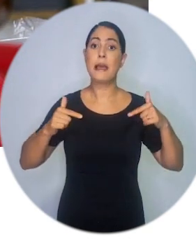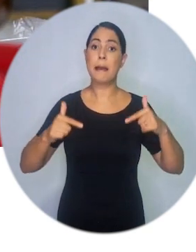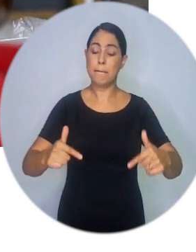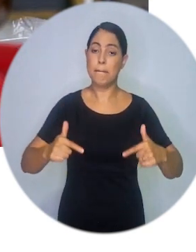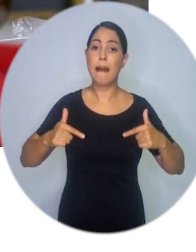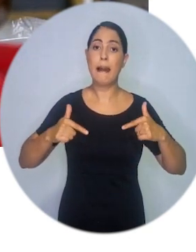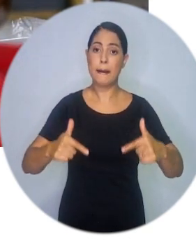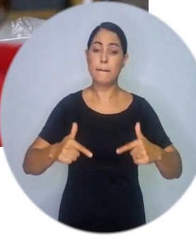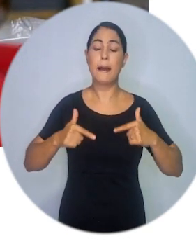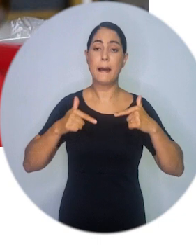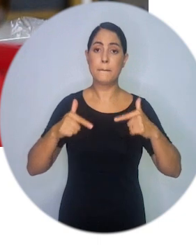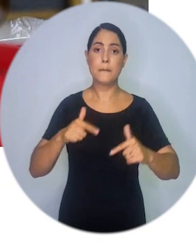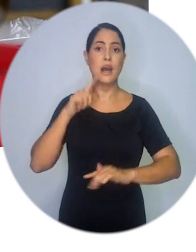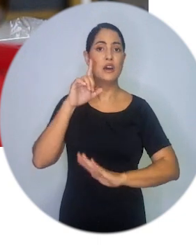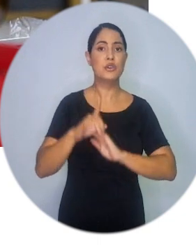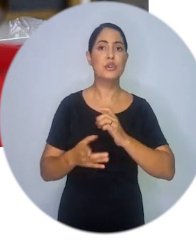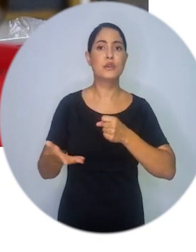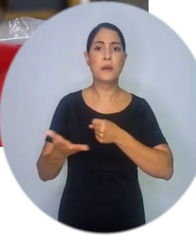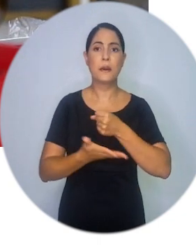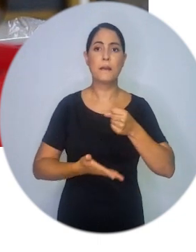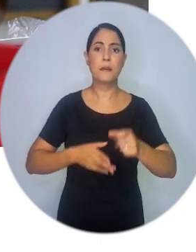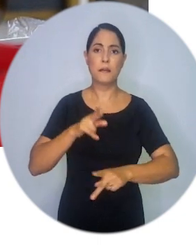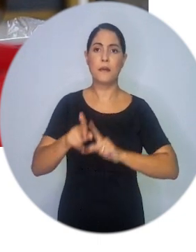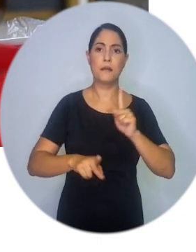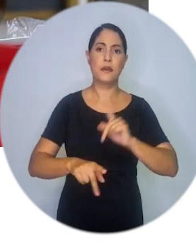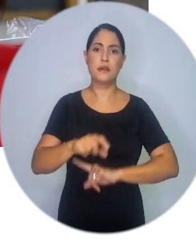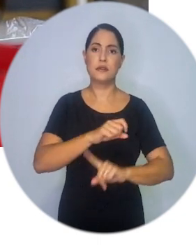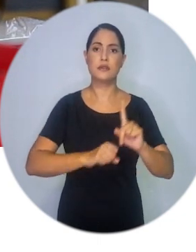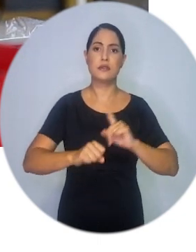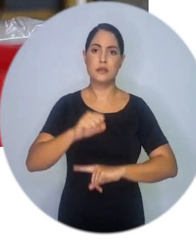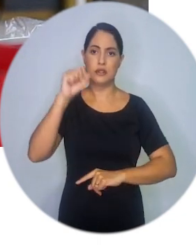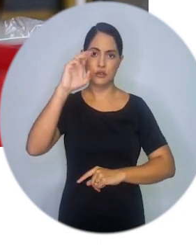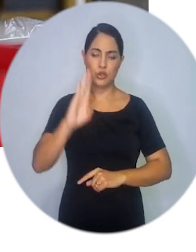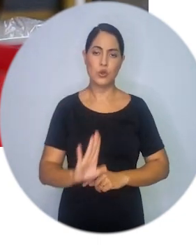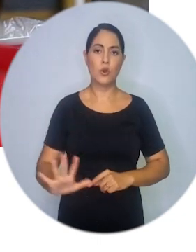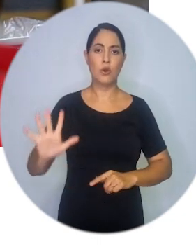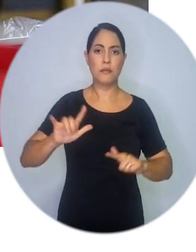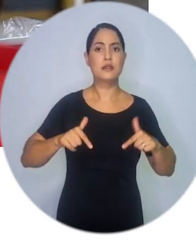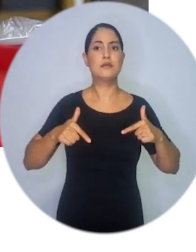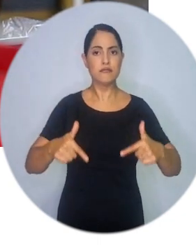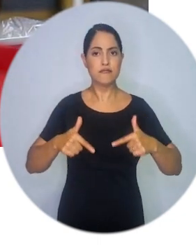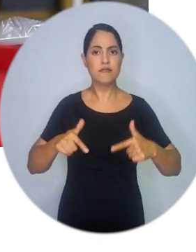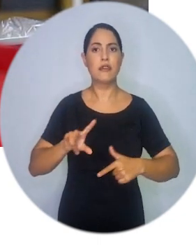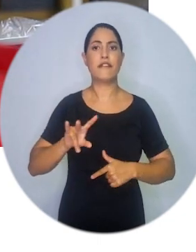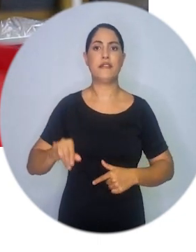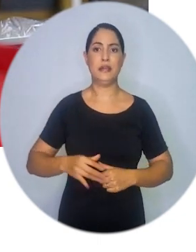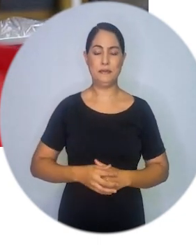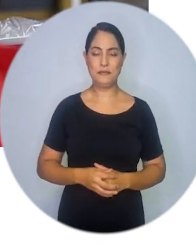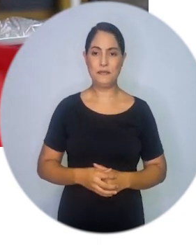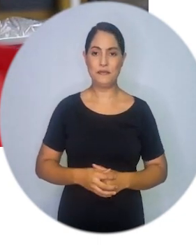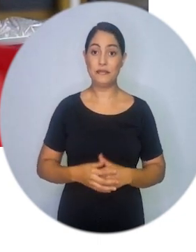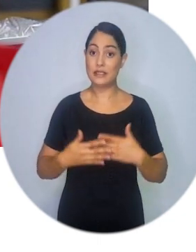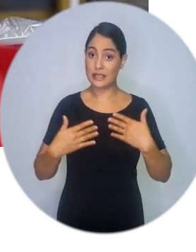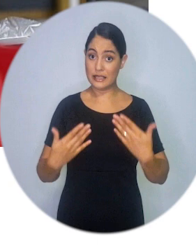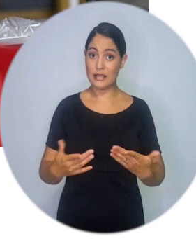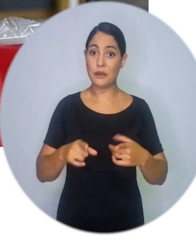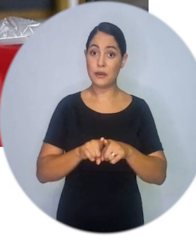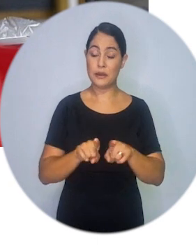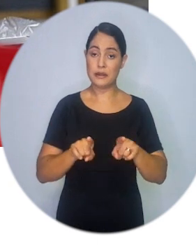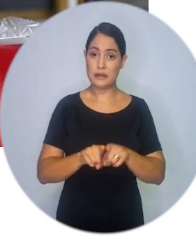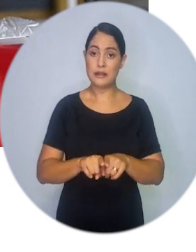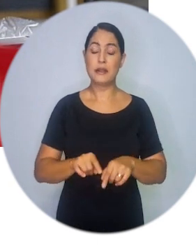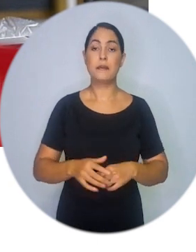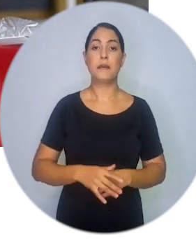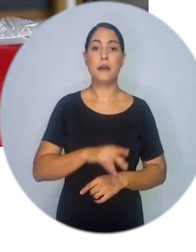sua luta incansável pela efetivação dos direitos fundamentais dos cidadãos brasileiros. Fecha aspas. Para o membro honorário